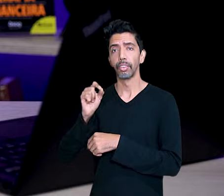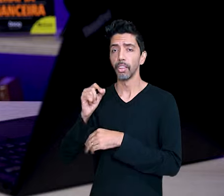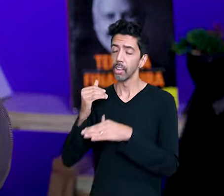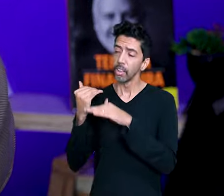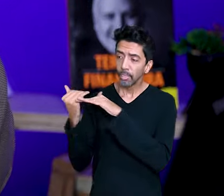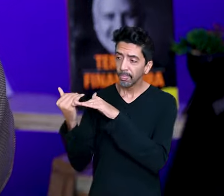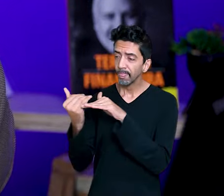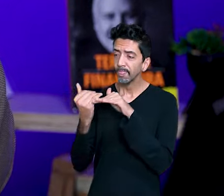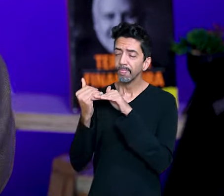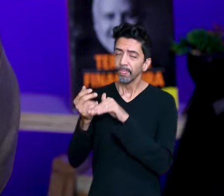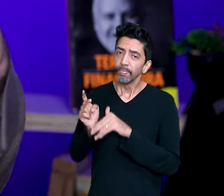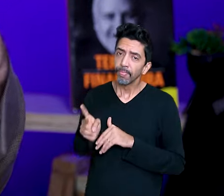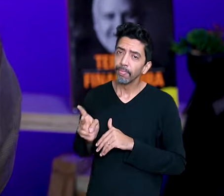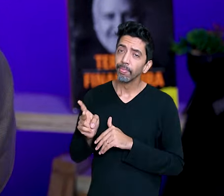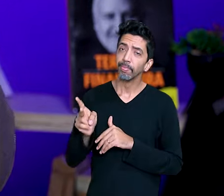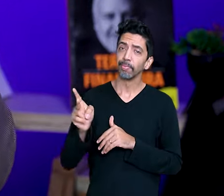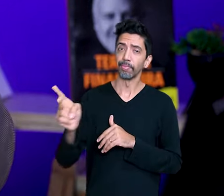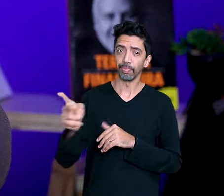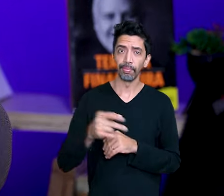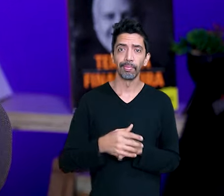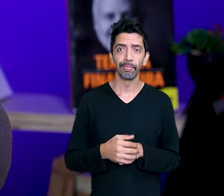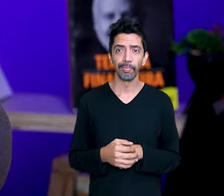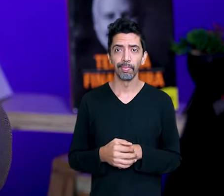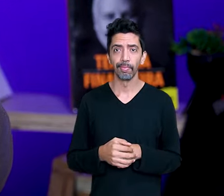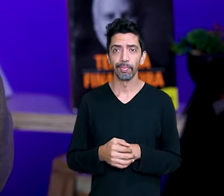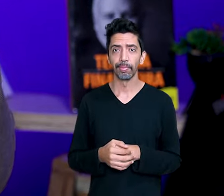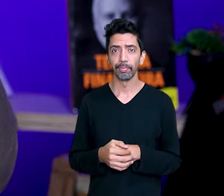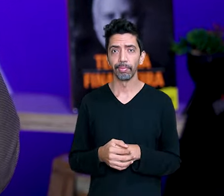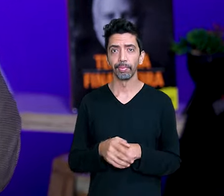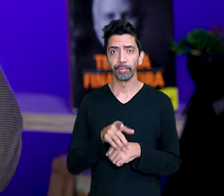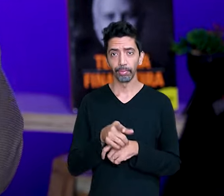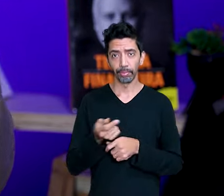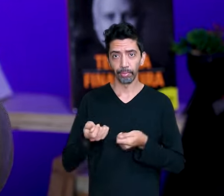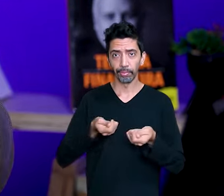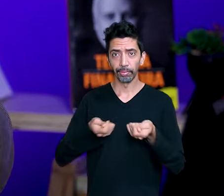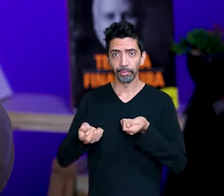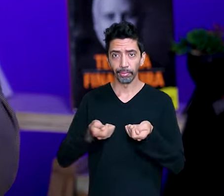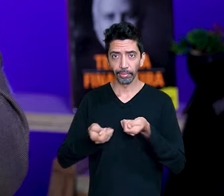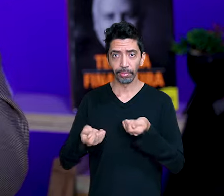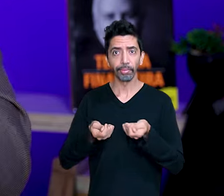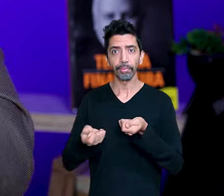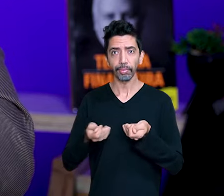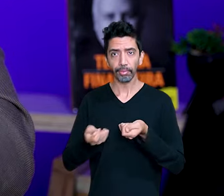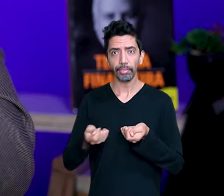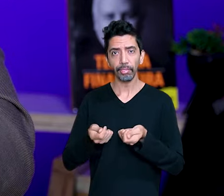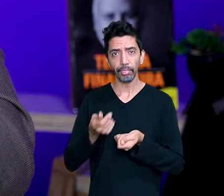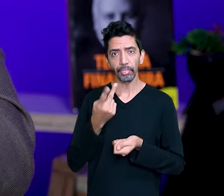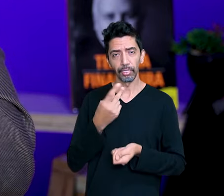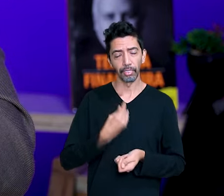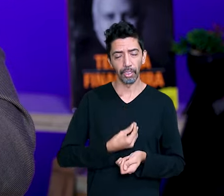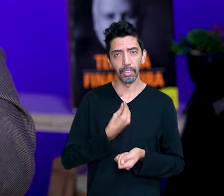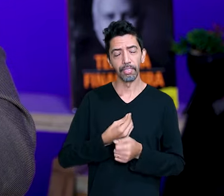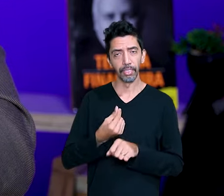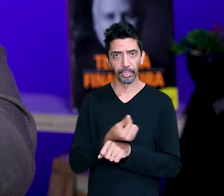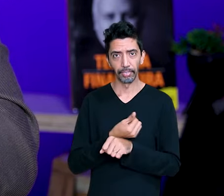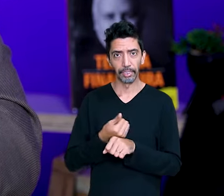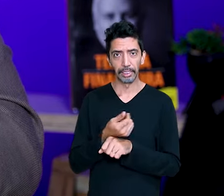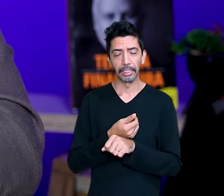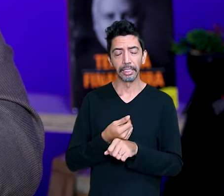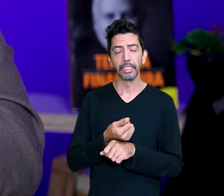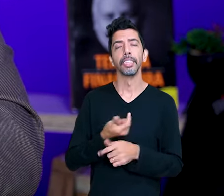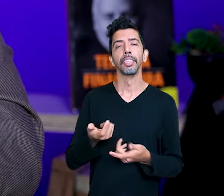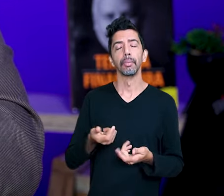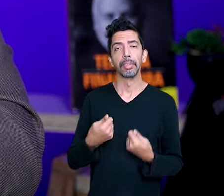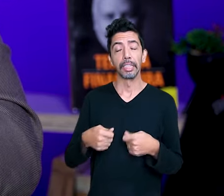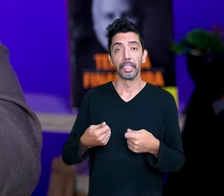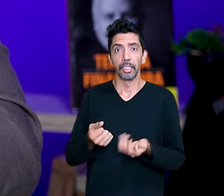estar totalmente no comando, na autonomia plena da sua vida financeira. E aí,